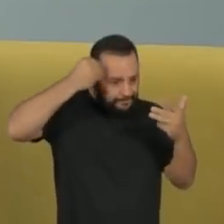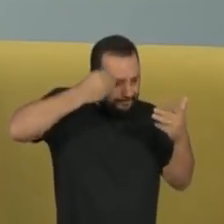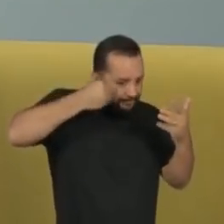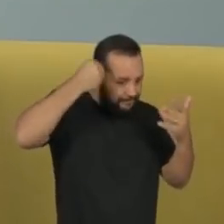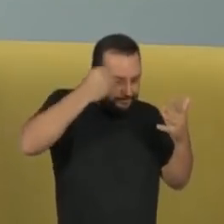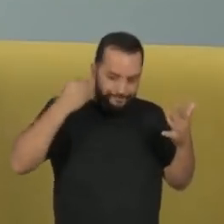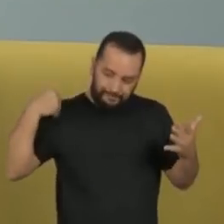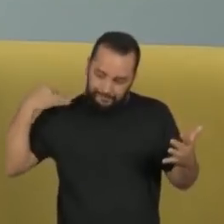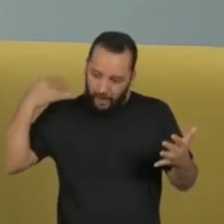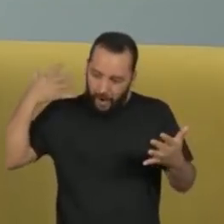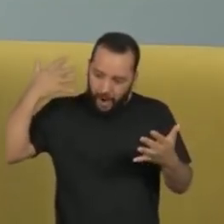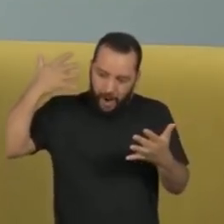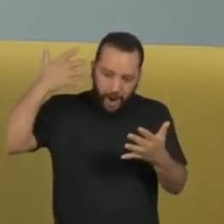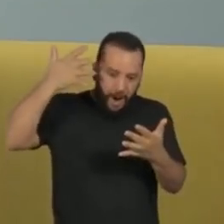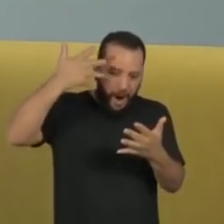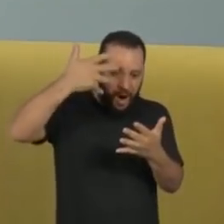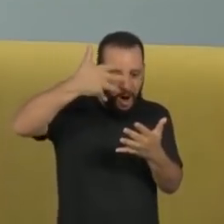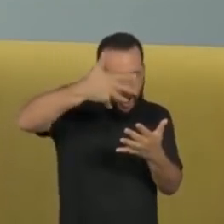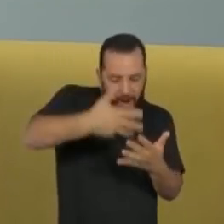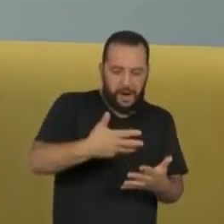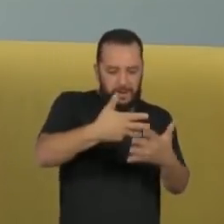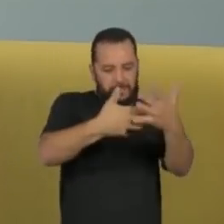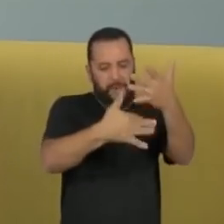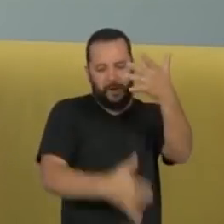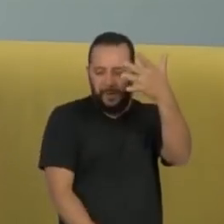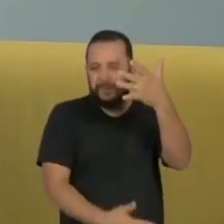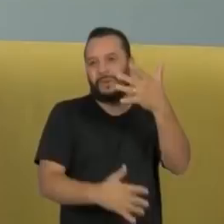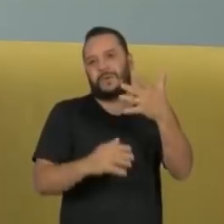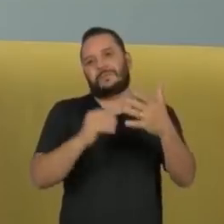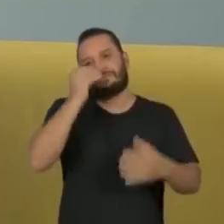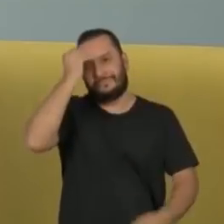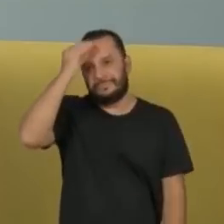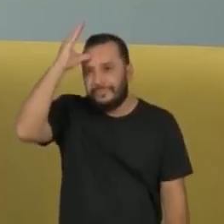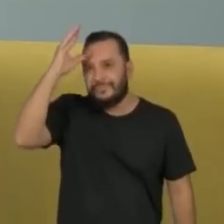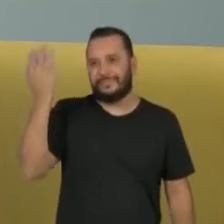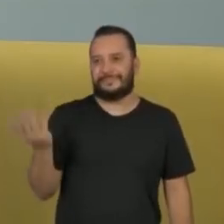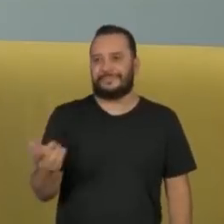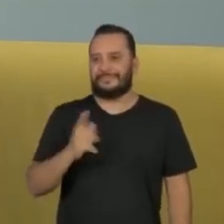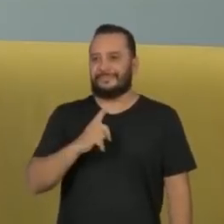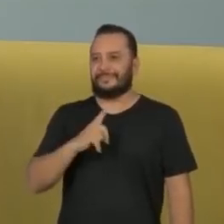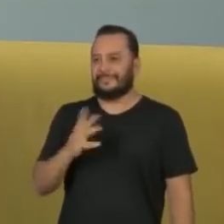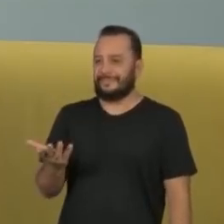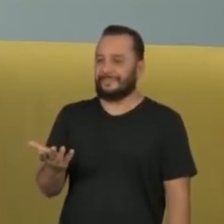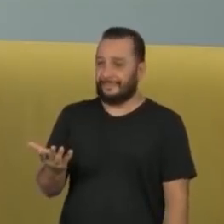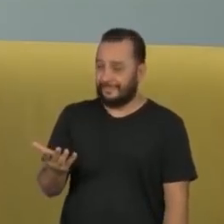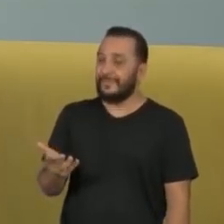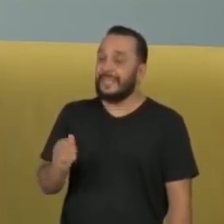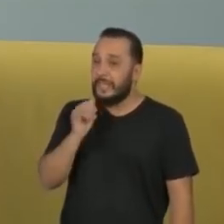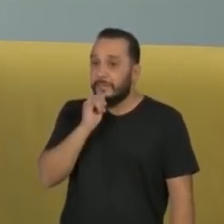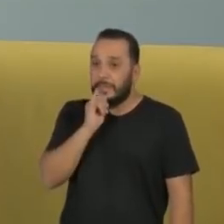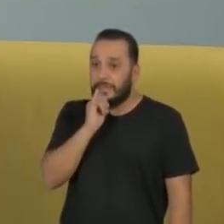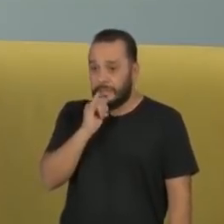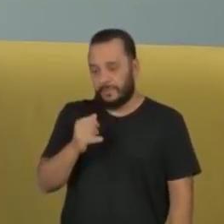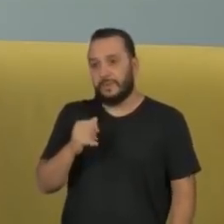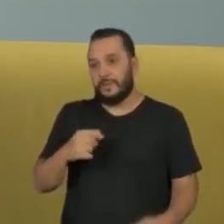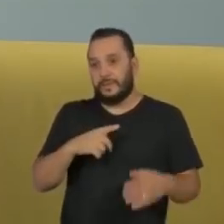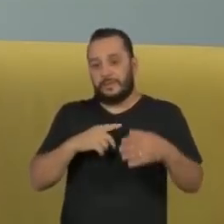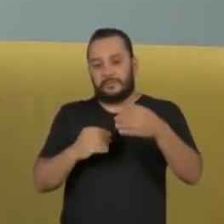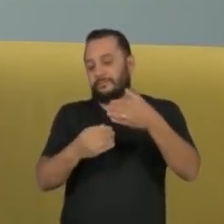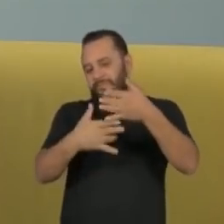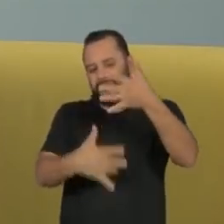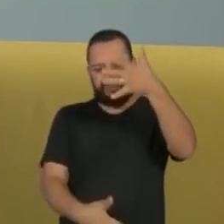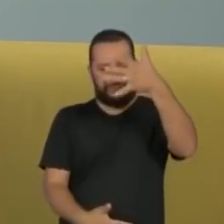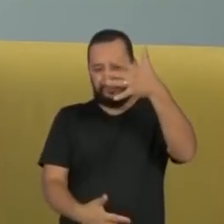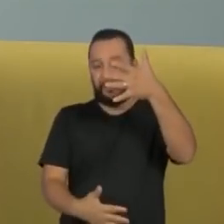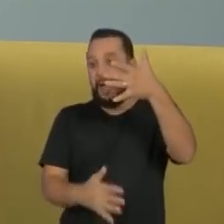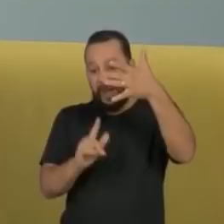longo da vida. Então, vamos ver, com essa definição, primeira coisa, é uma carreira só. Então, o que a